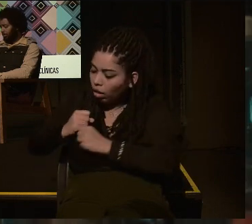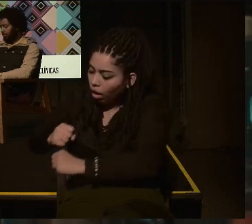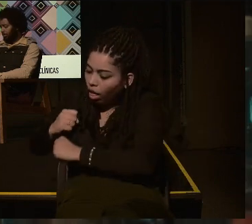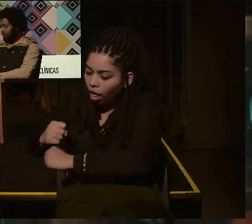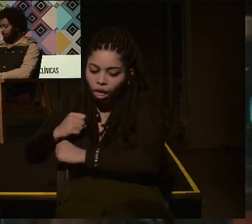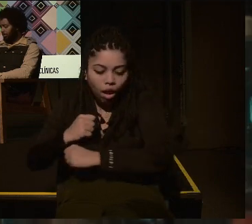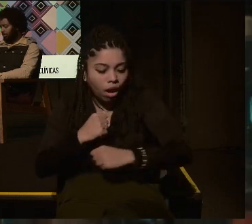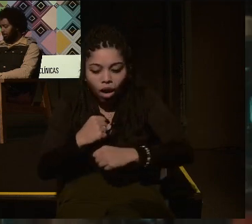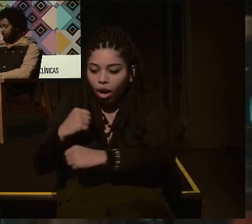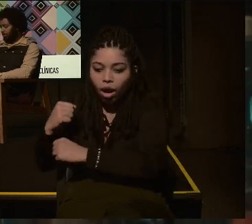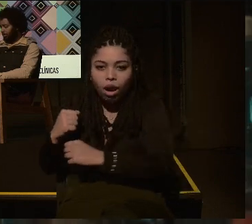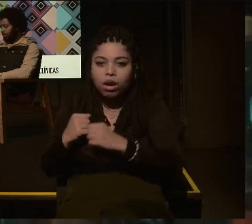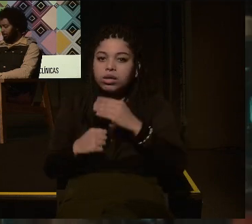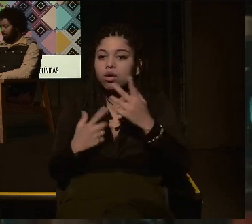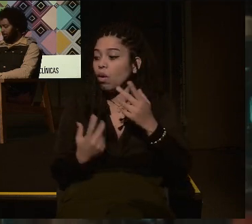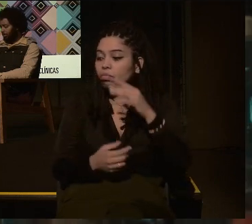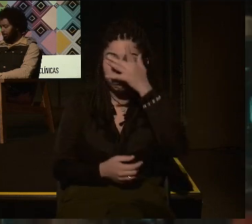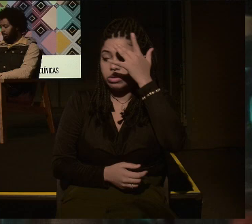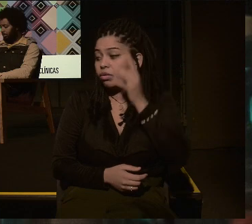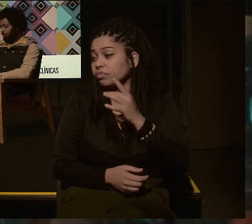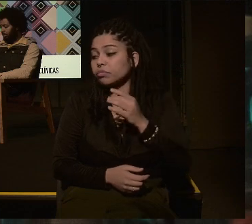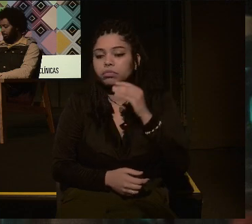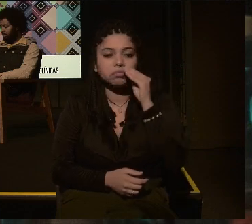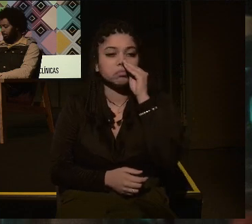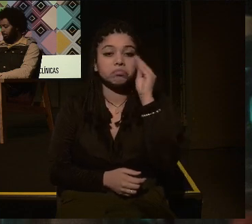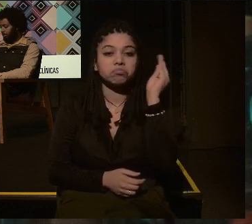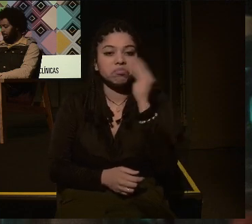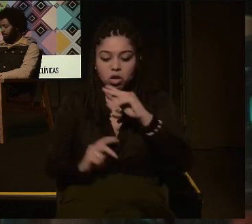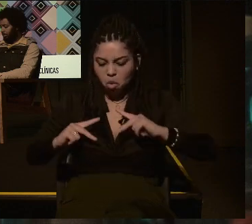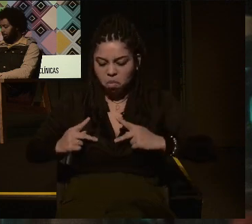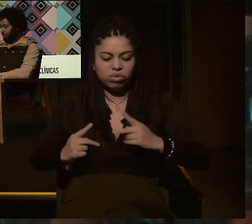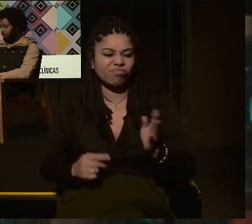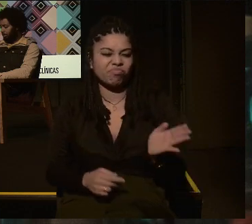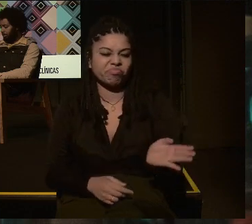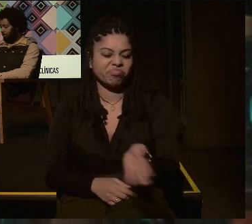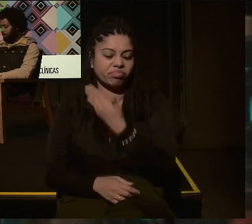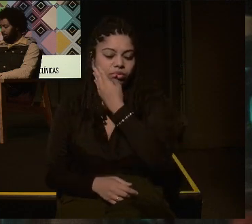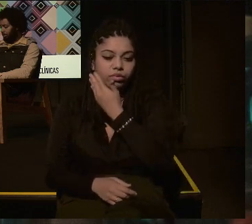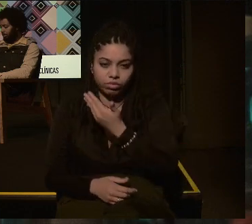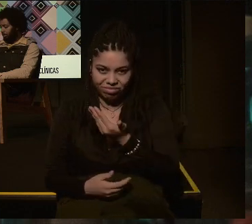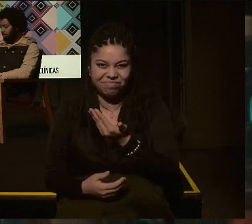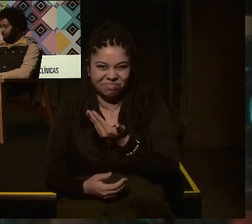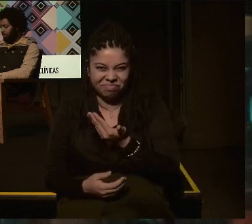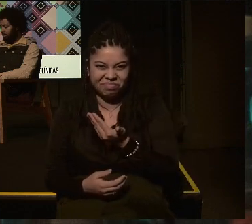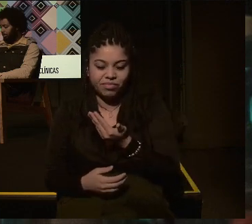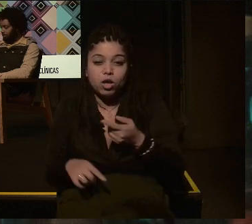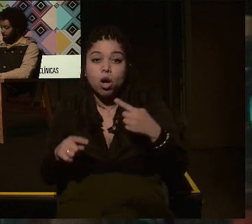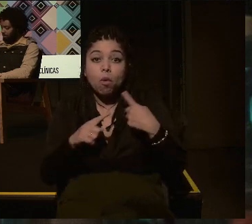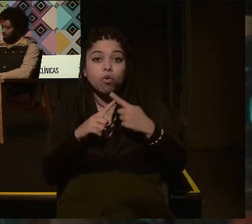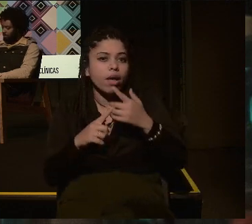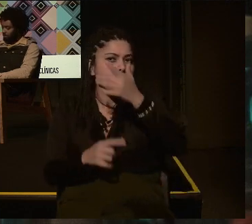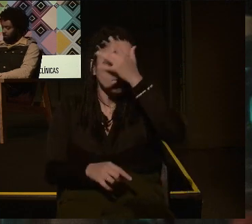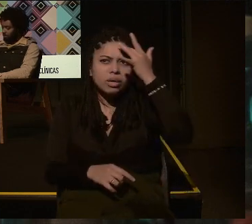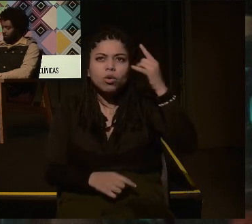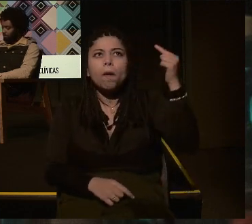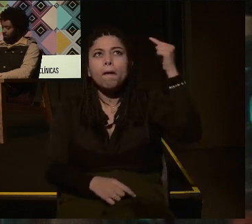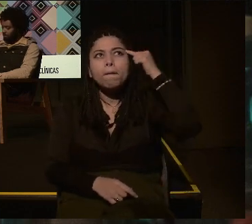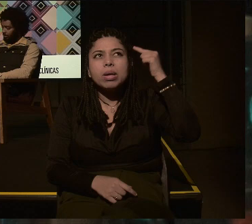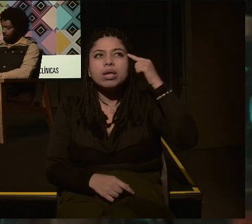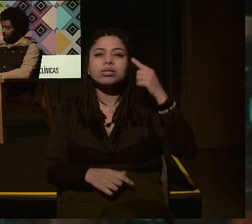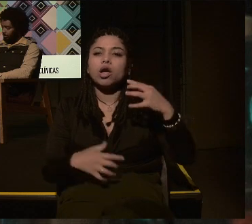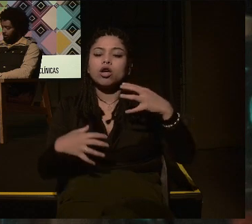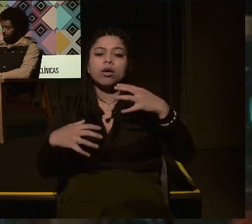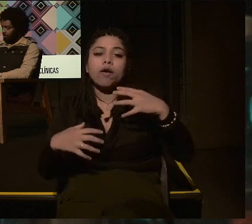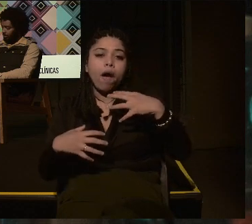E assim vai. Porque a vinculação entre corpos pretos, modos de